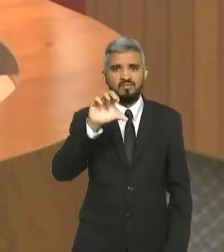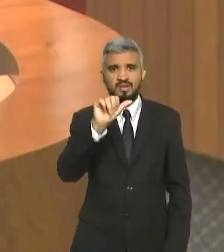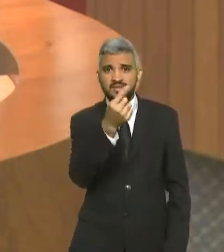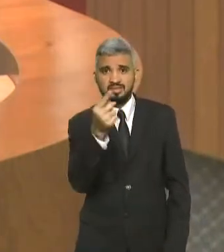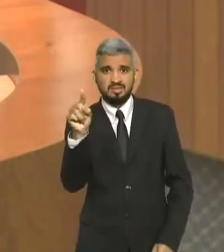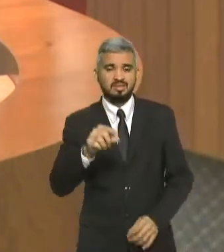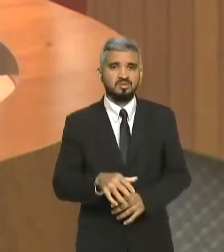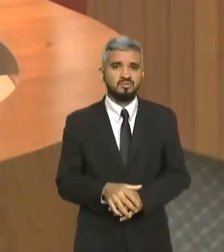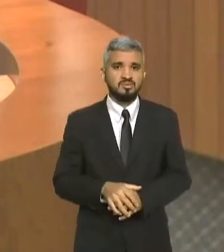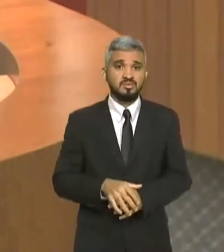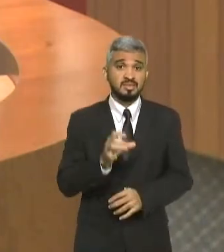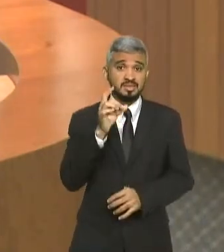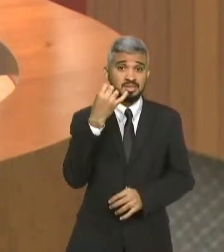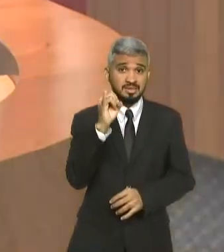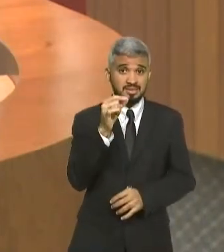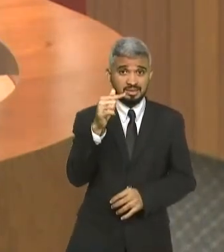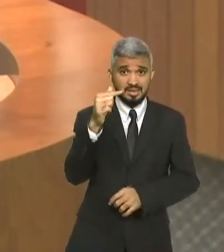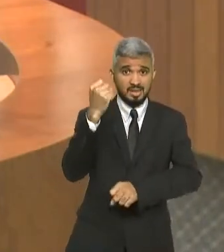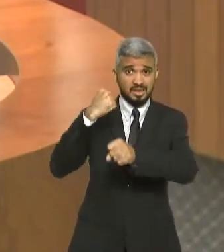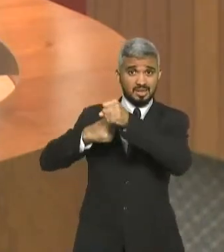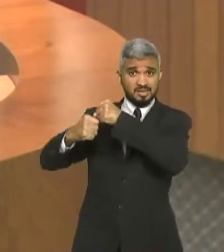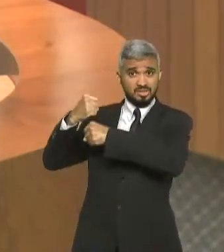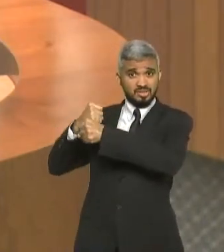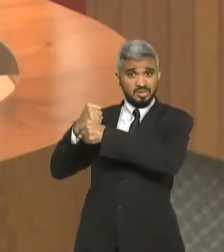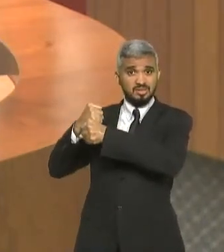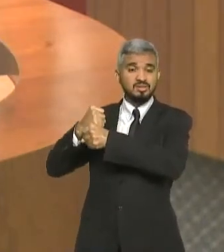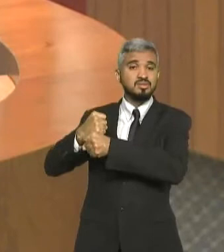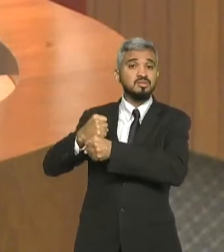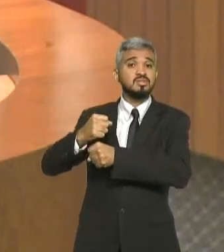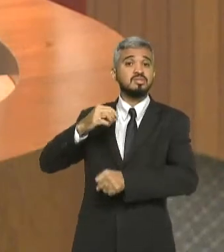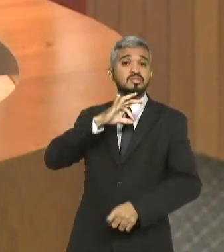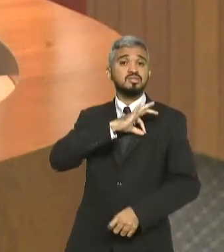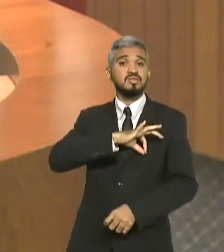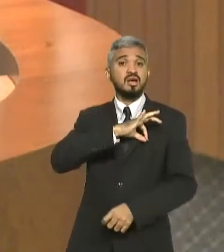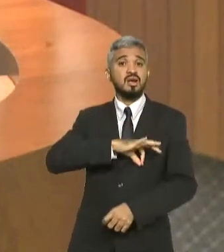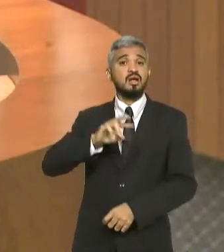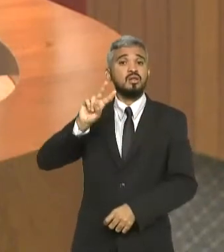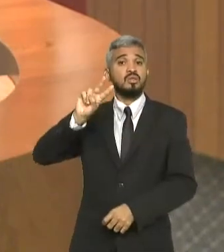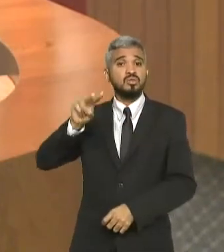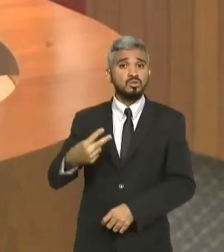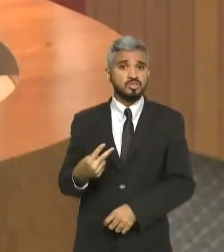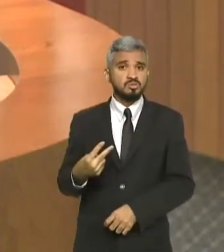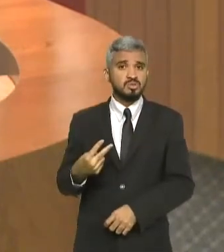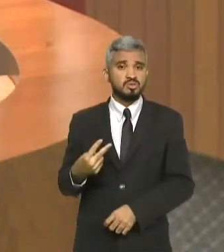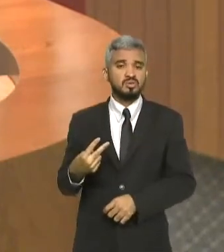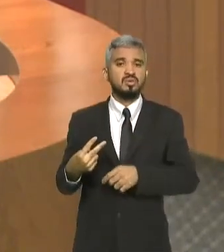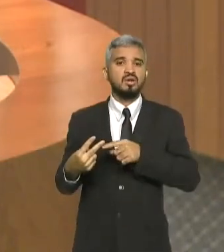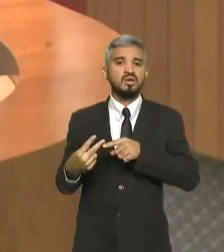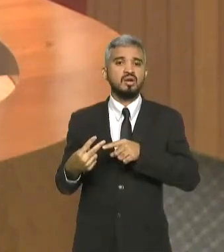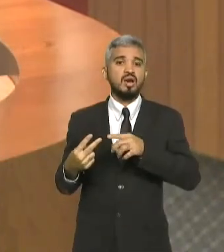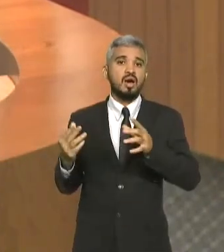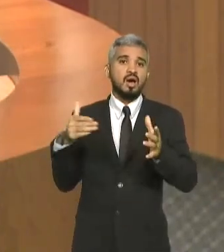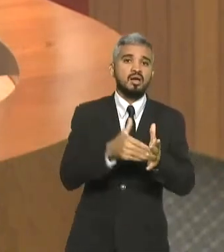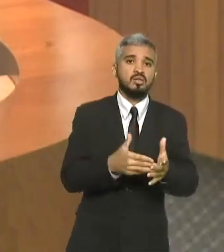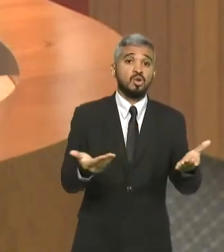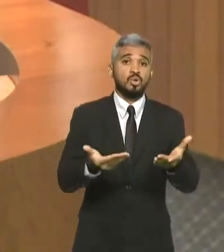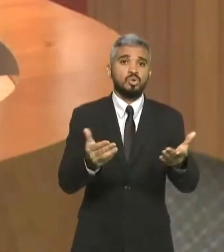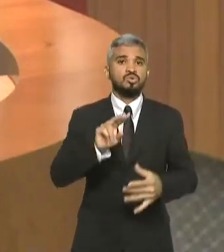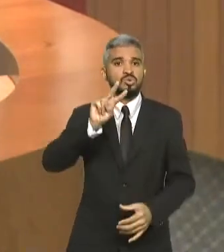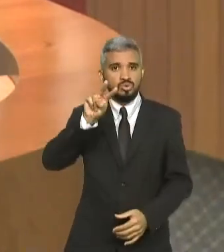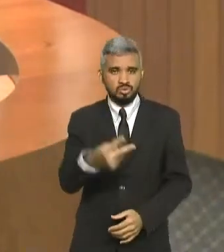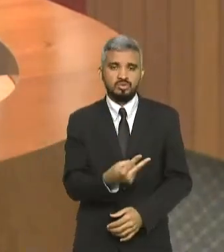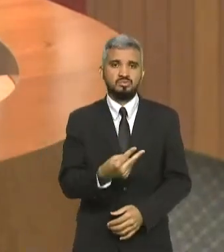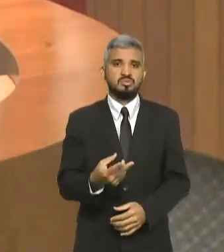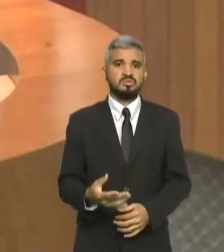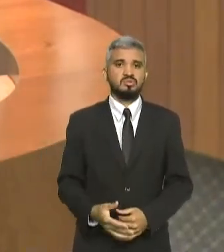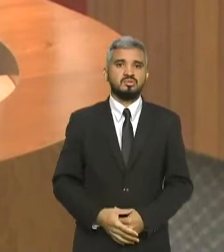ele continua ganhando R$ 2.000 agora. E com um detalhe importante, senhor presidente, me consiga 1 ou 2 minutos só para concluir, por favor. Um minuto, presidente. Um